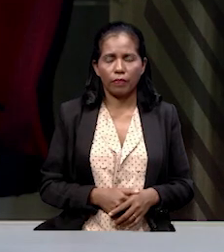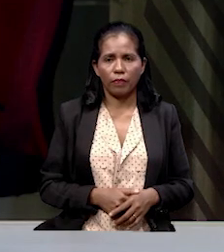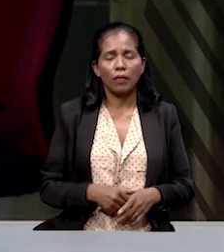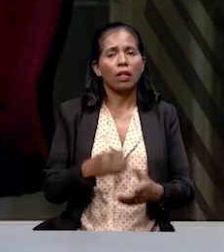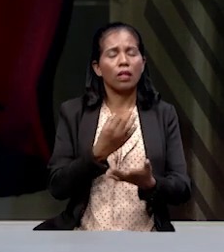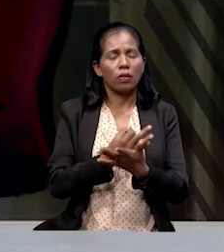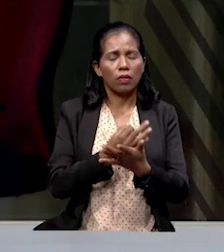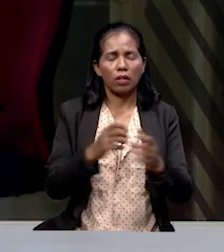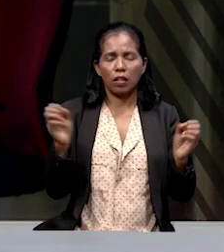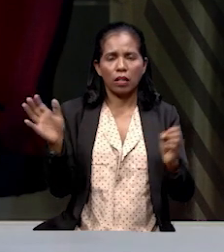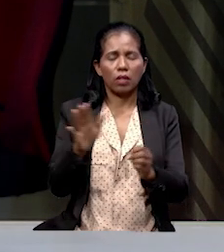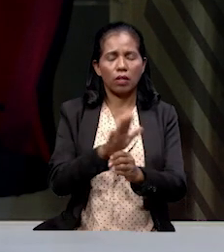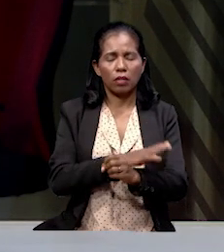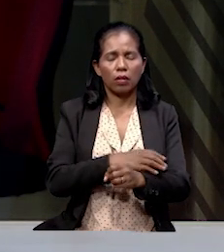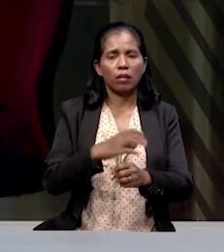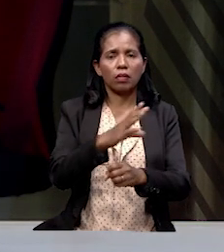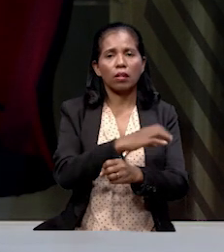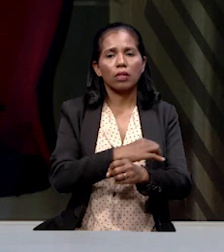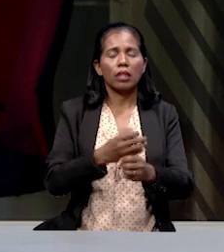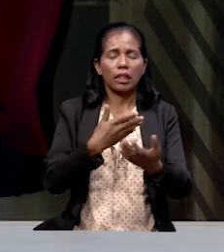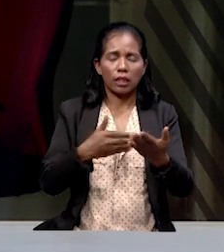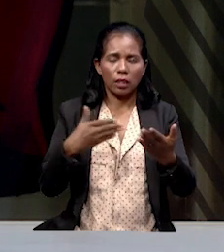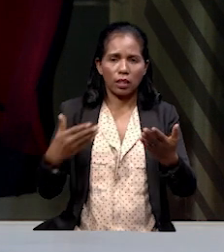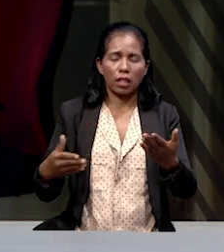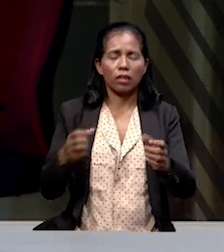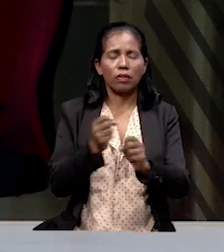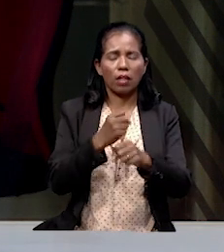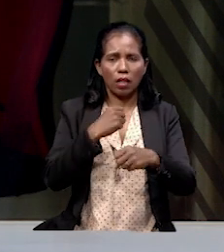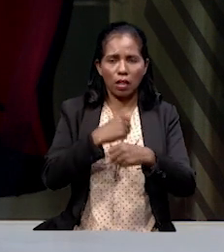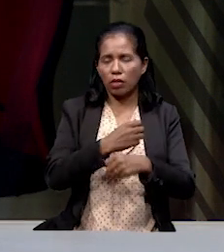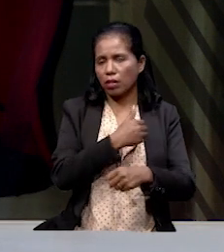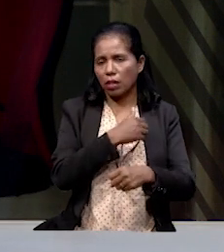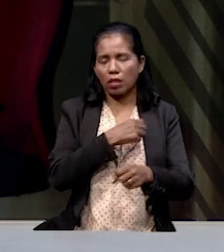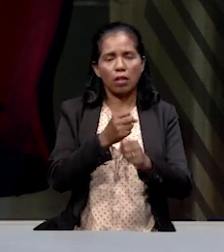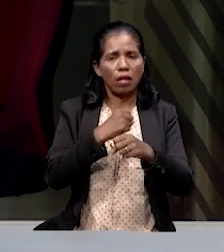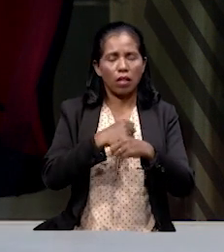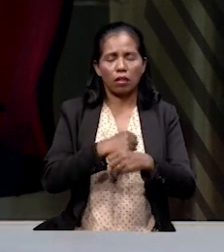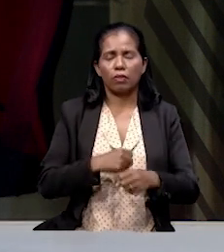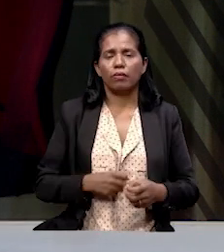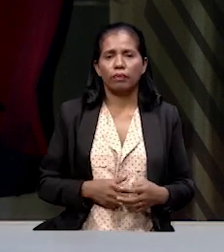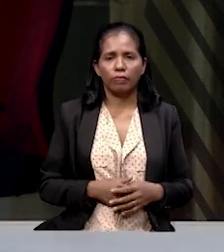Orçamento lá suficiente, máquina X-ray, balcão no mobiste, se dá o calo, manutenção.